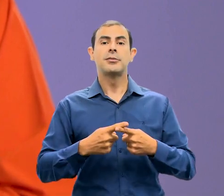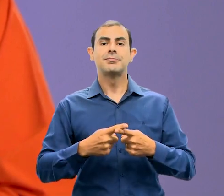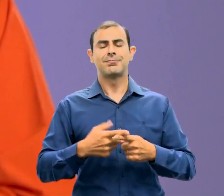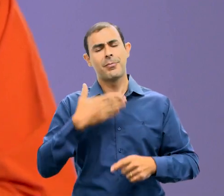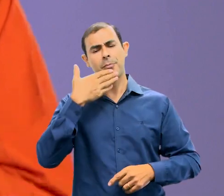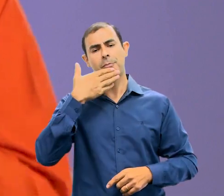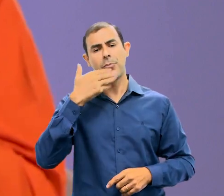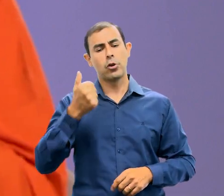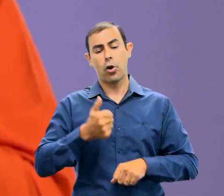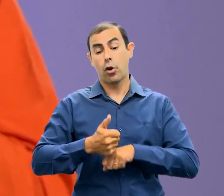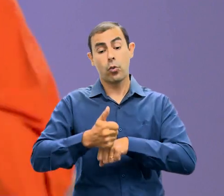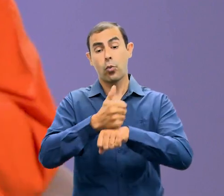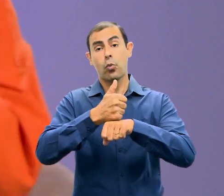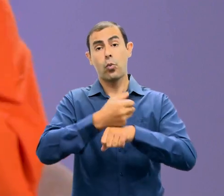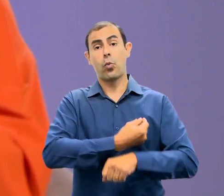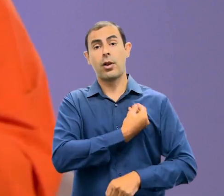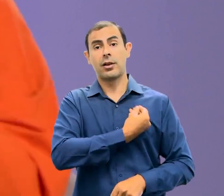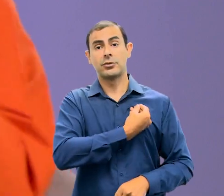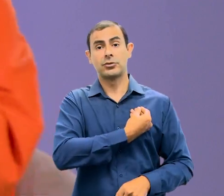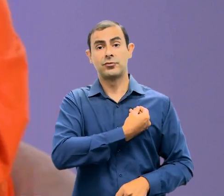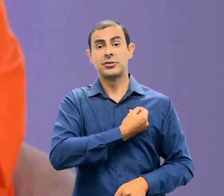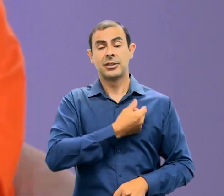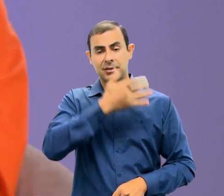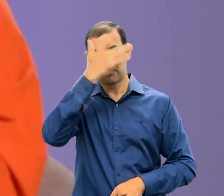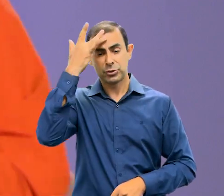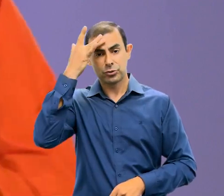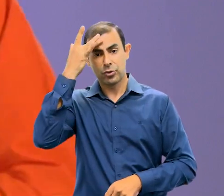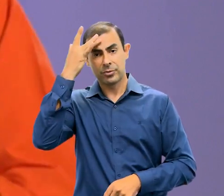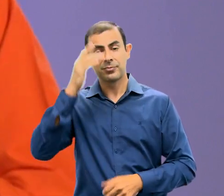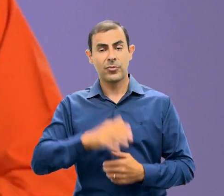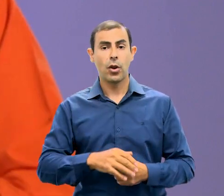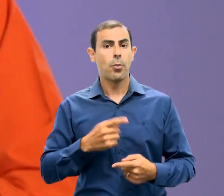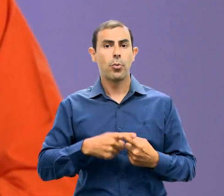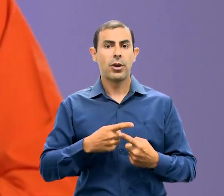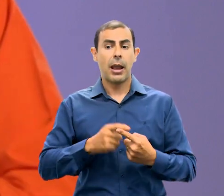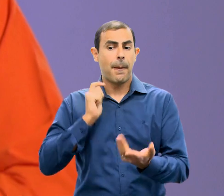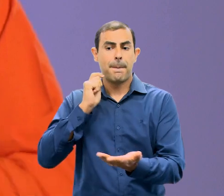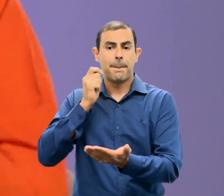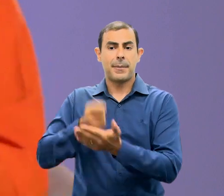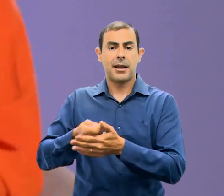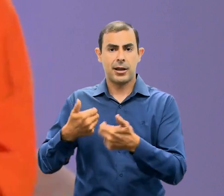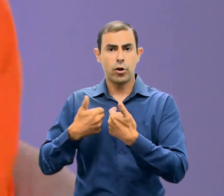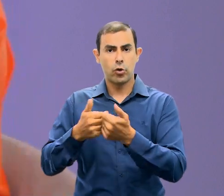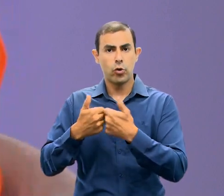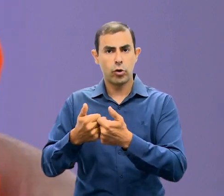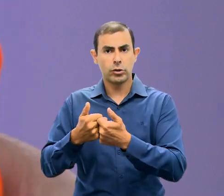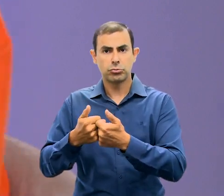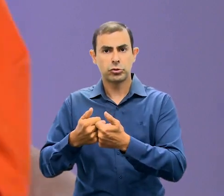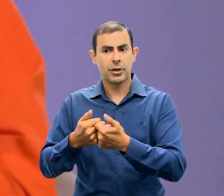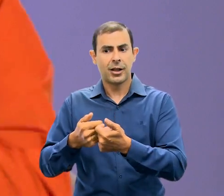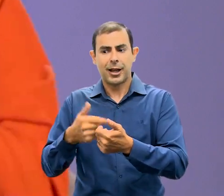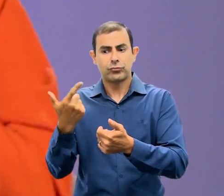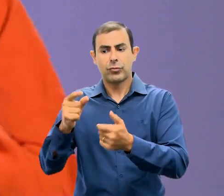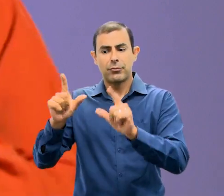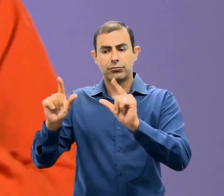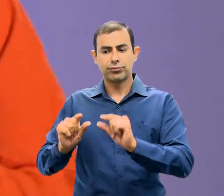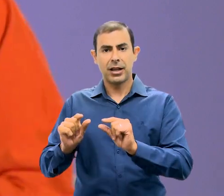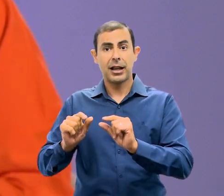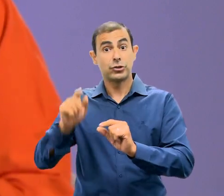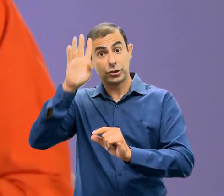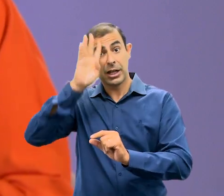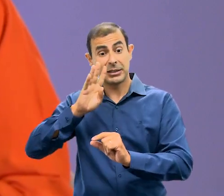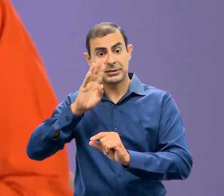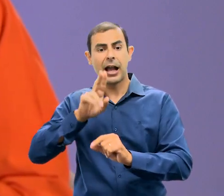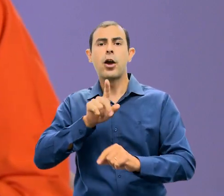vida do cidadão. Aquele dinheiro que você investe em pagar um deslocamento de ônibus, você vai utilizar para consumo. Melhora, por